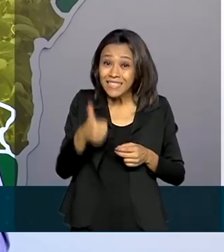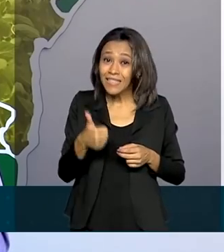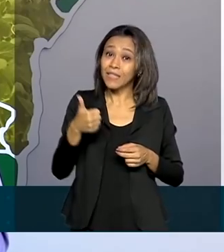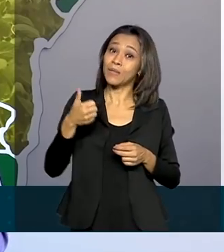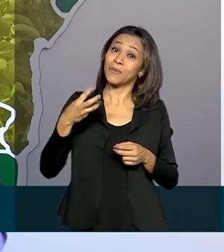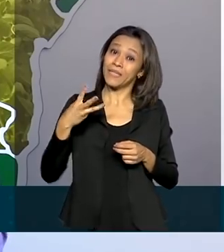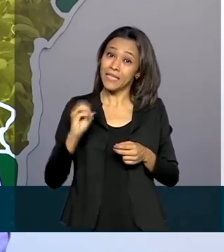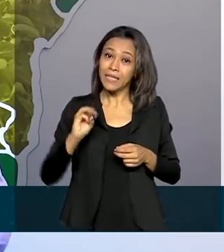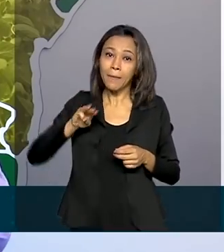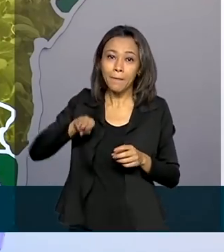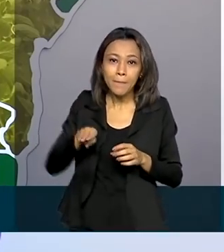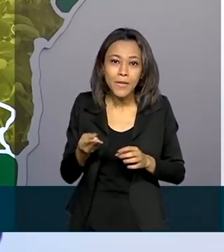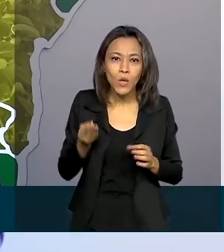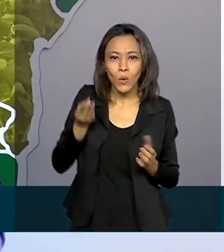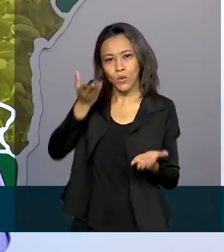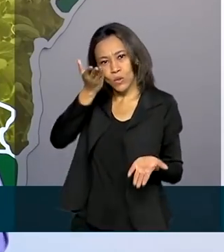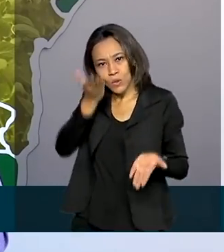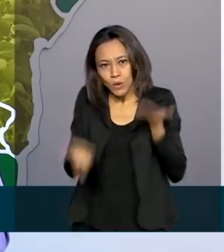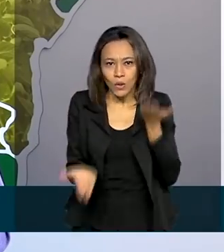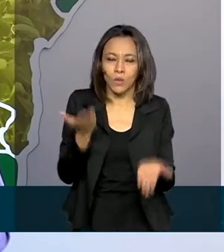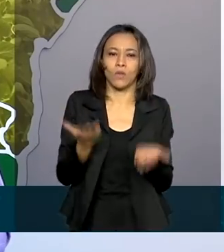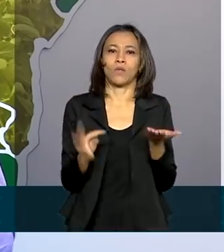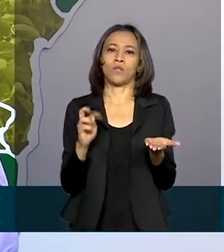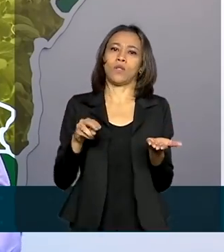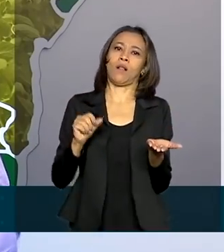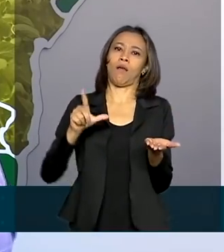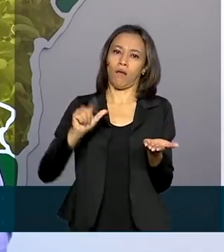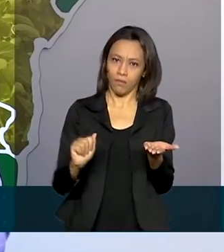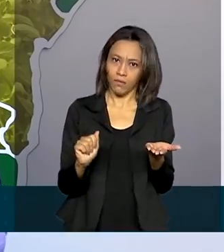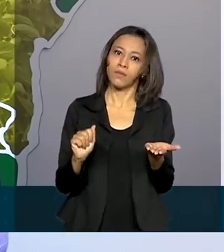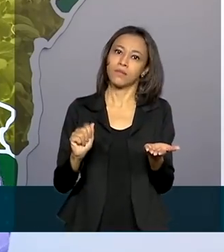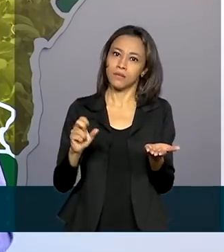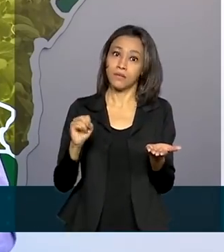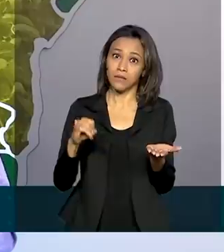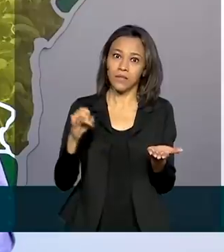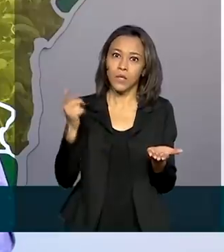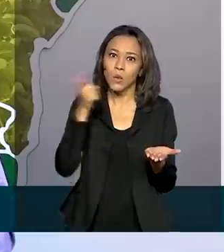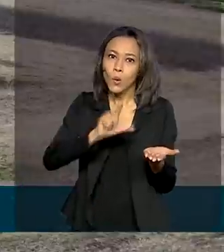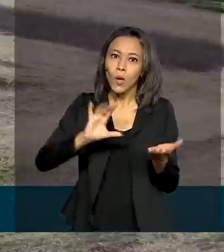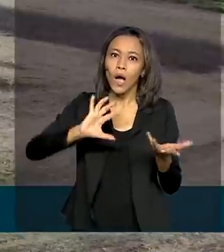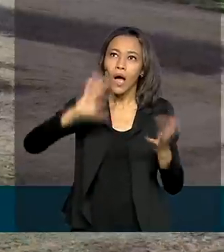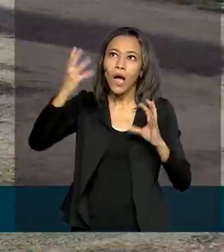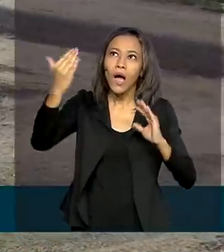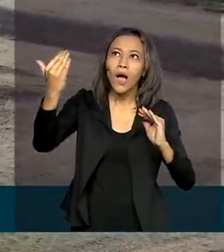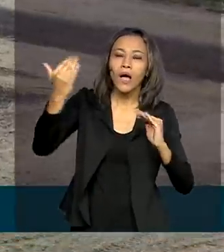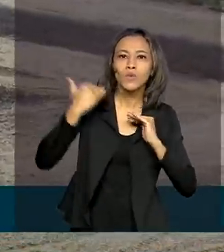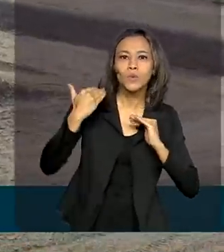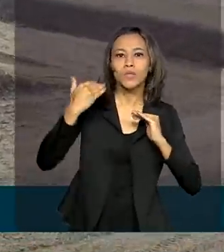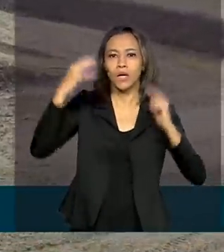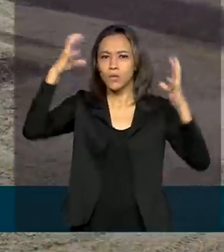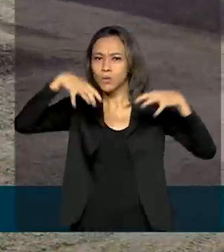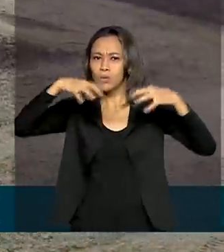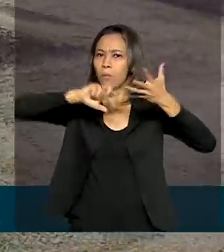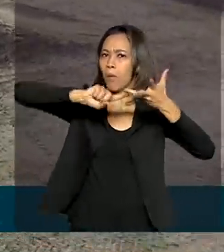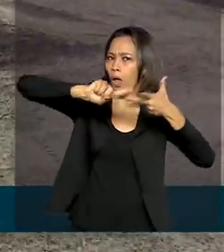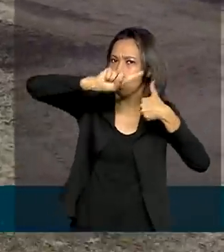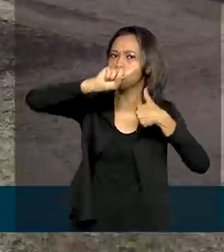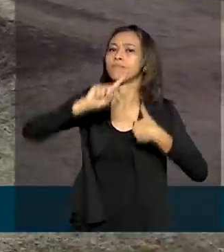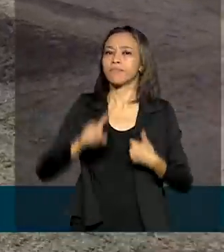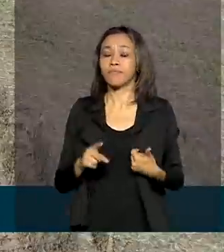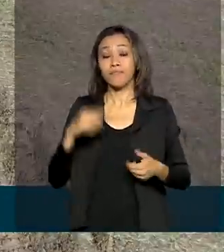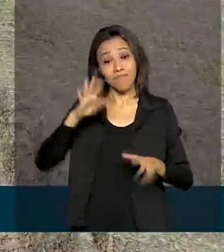de toneladas, caso se confirme essas projeções, caso o clima nos ajude. E para investir, é preciso mais